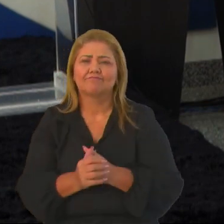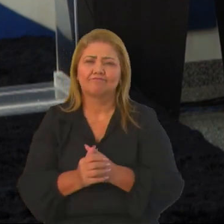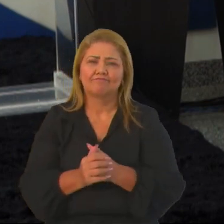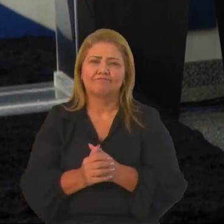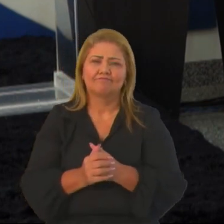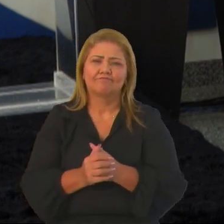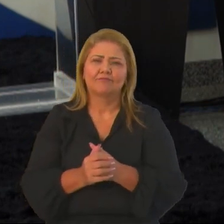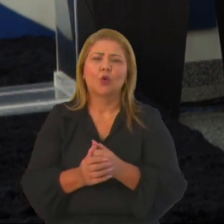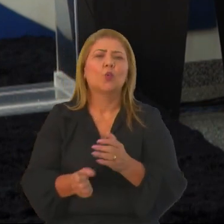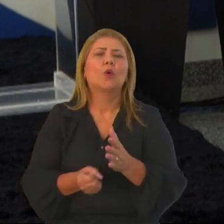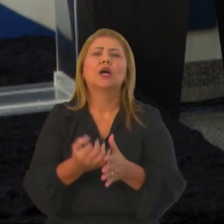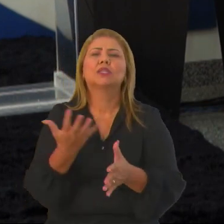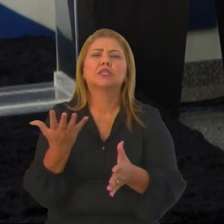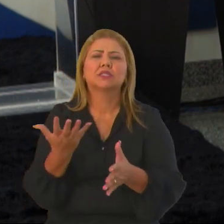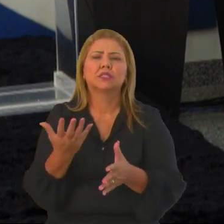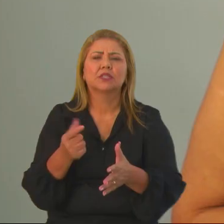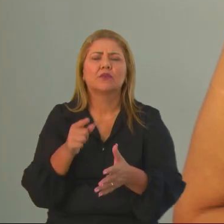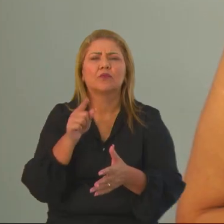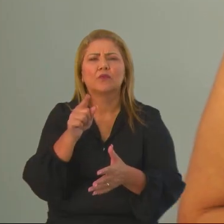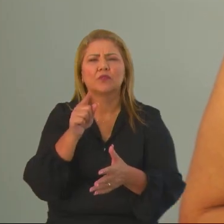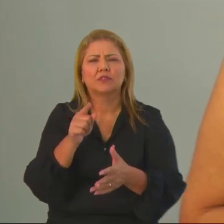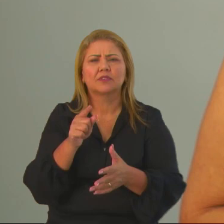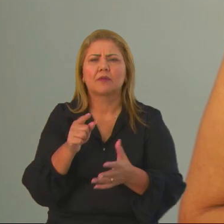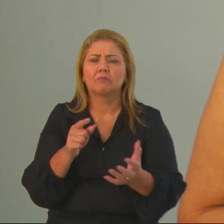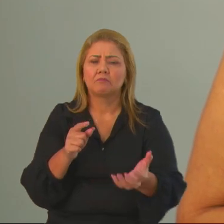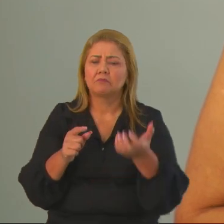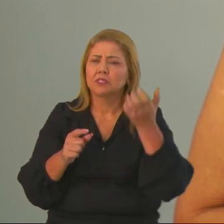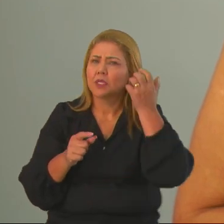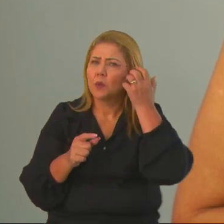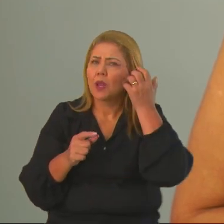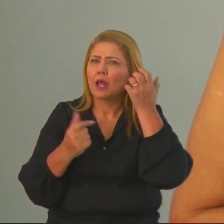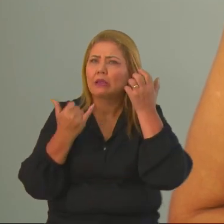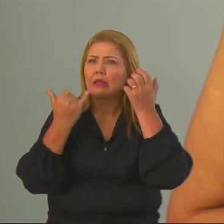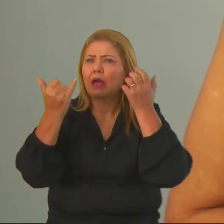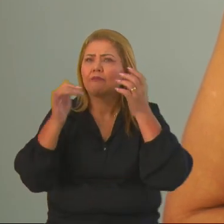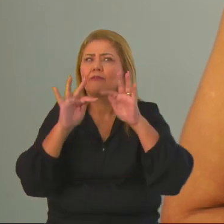Quantas vezes você pega o seu celular para ligar para um familiar?